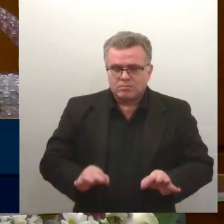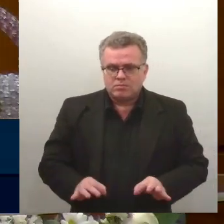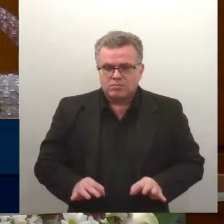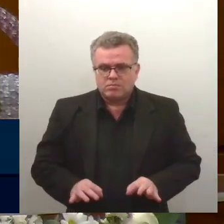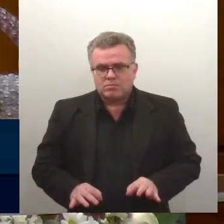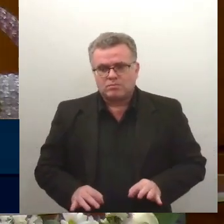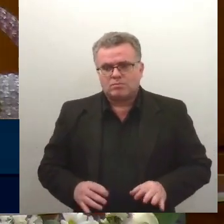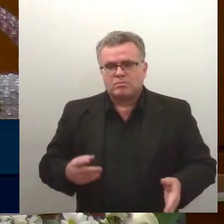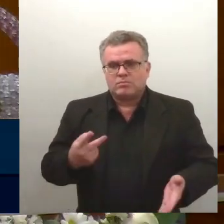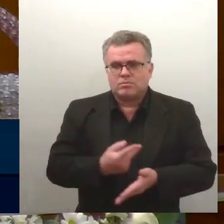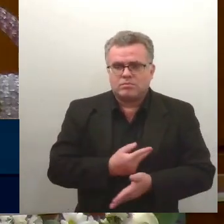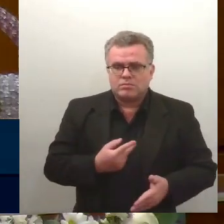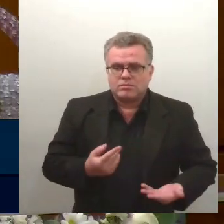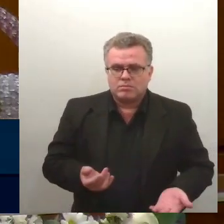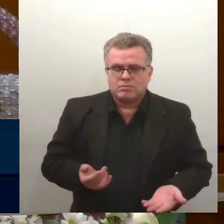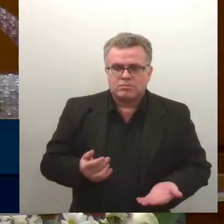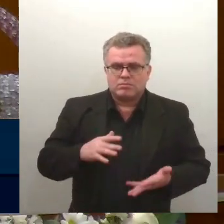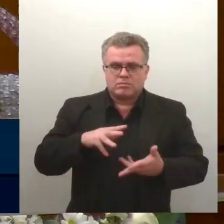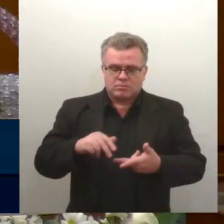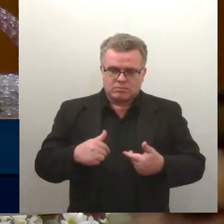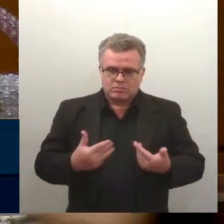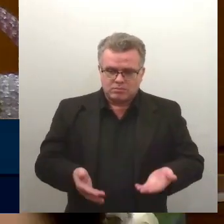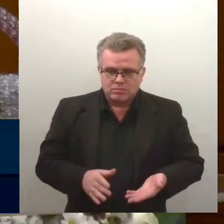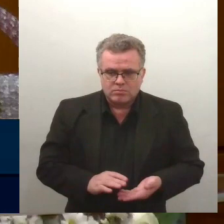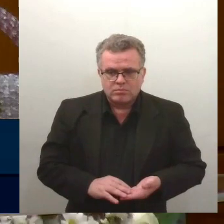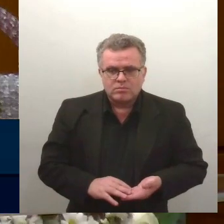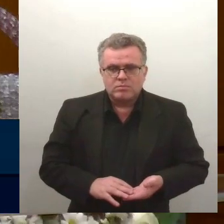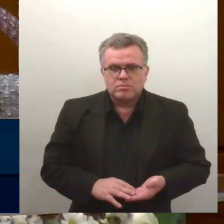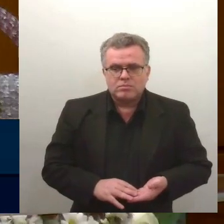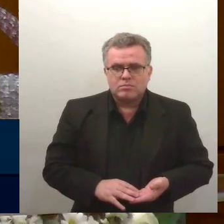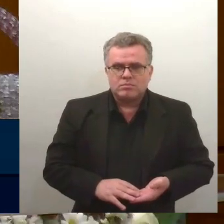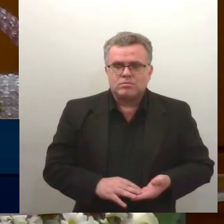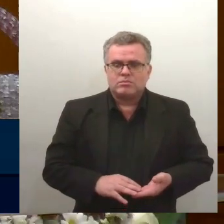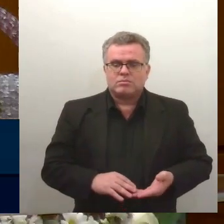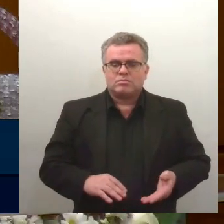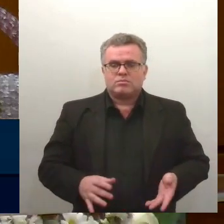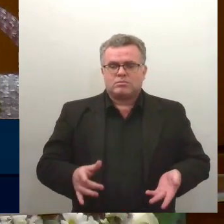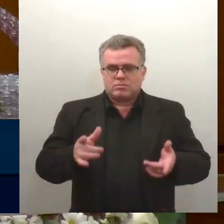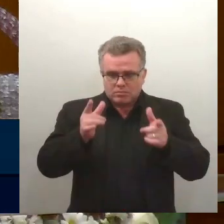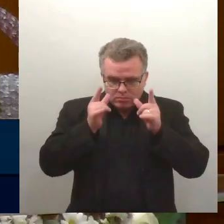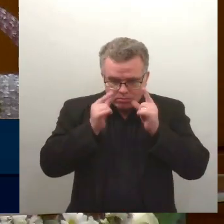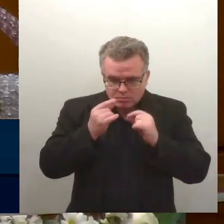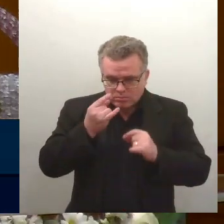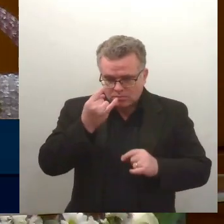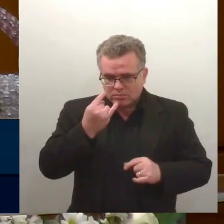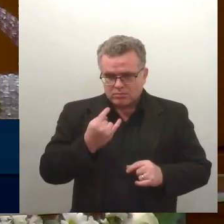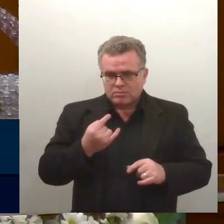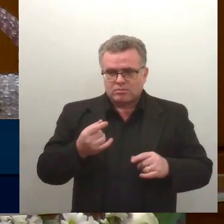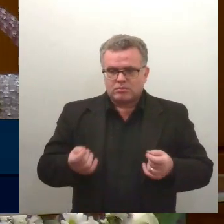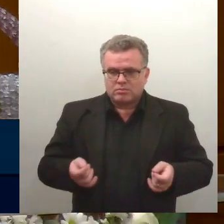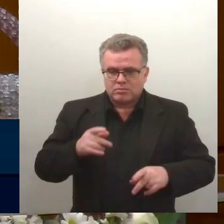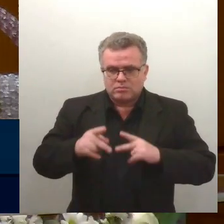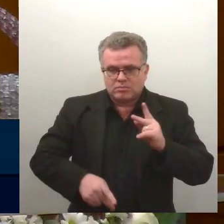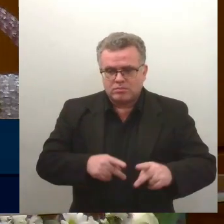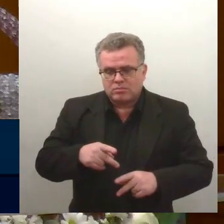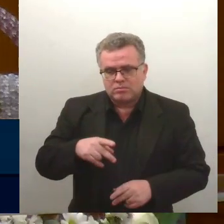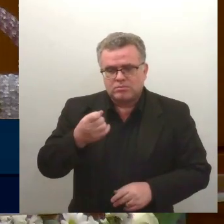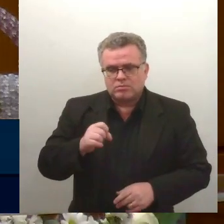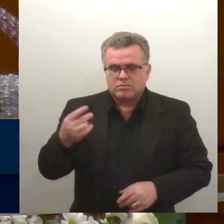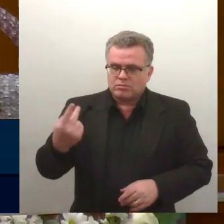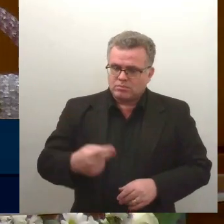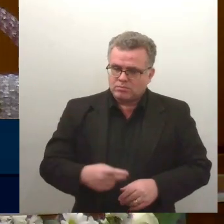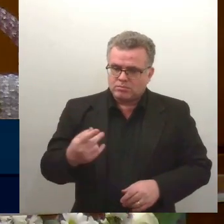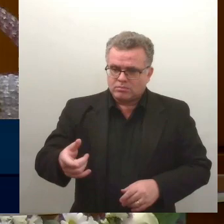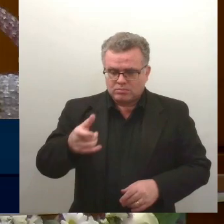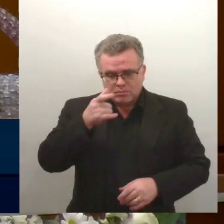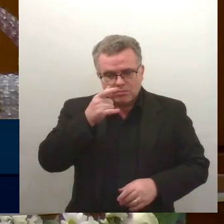É, para contemplar as pessoas cegas, e bom dia à população sergipana, né, que nos acompanha pela TV Alese, pelas